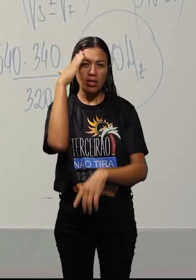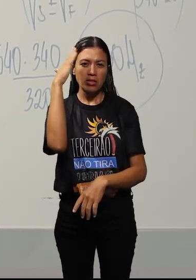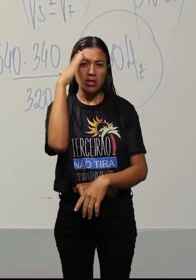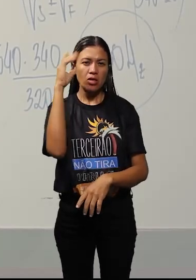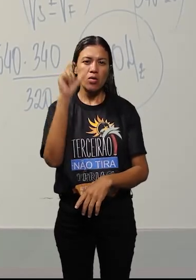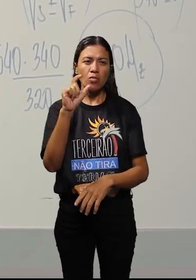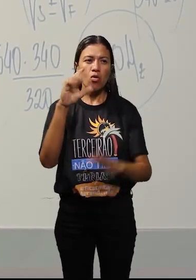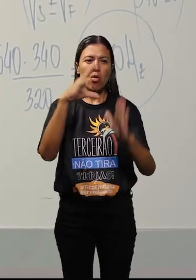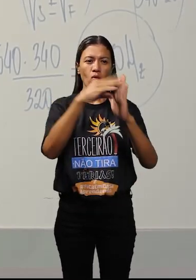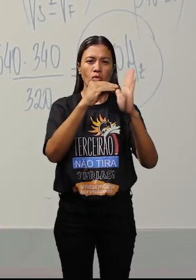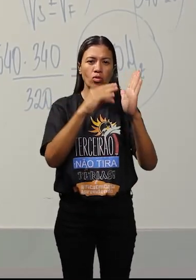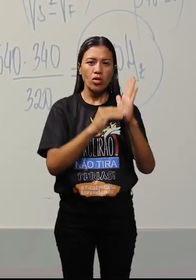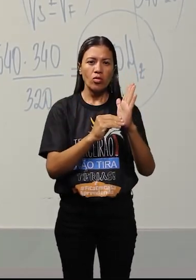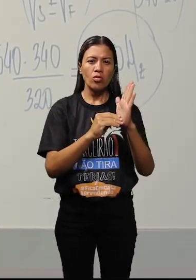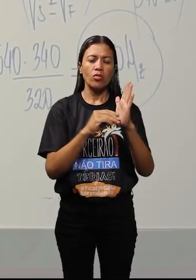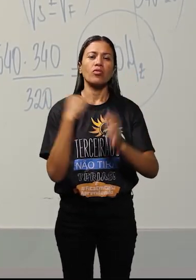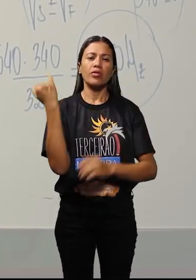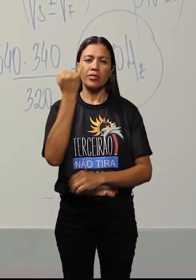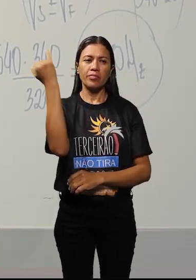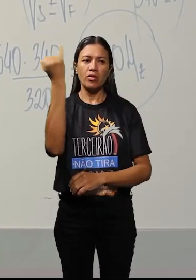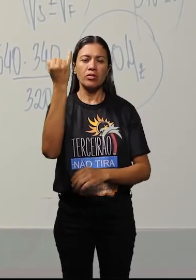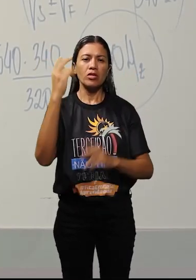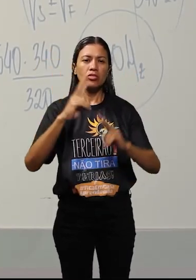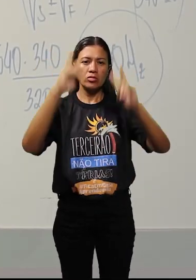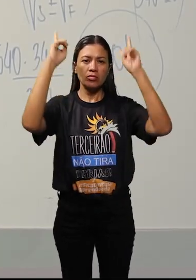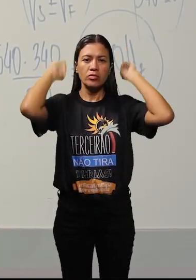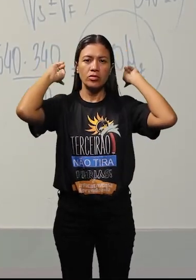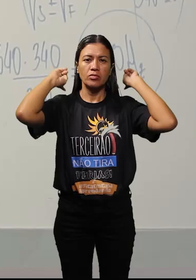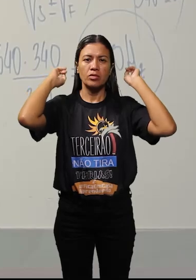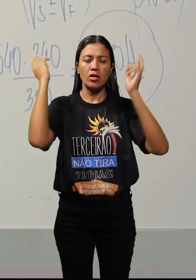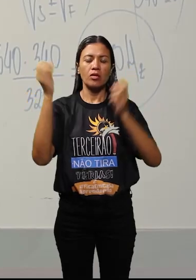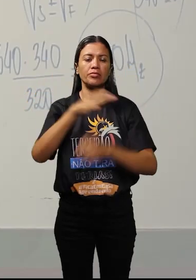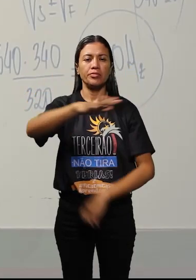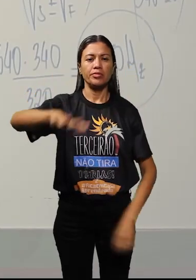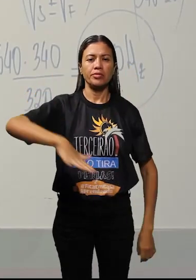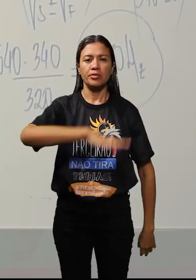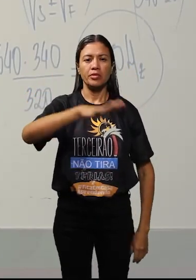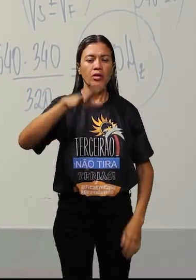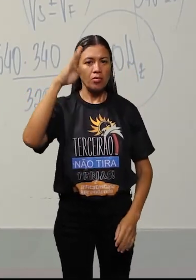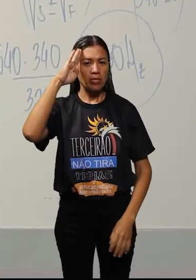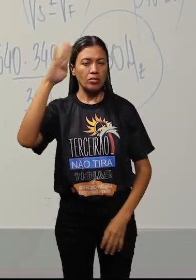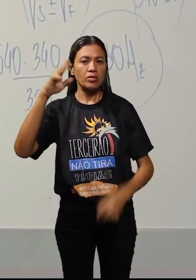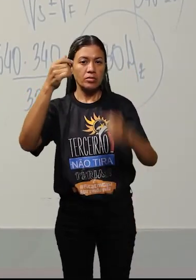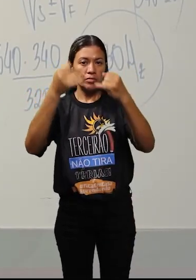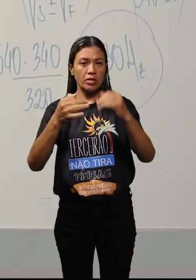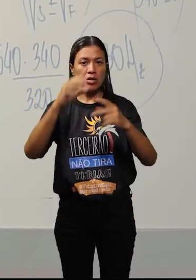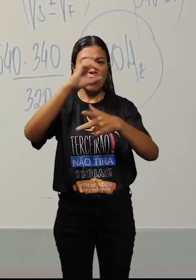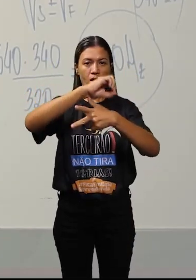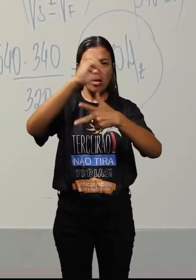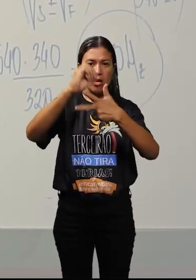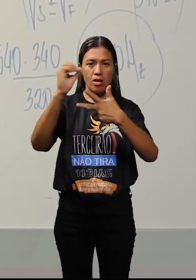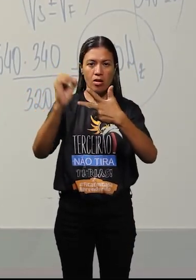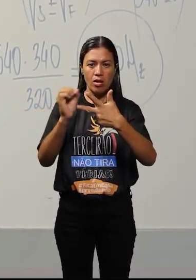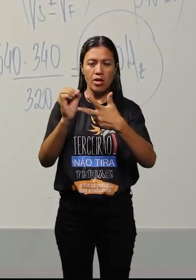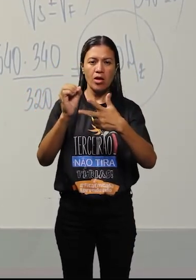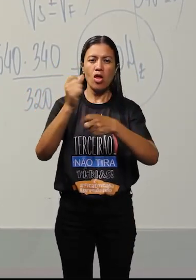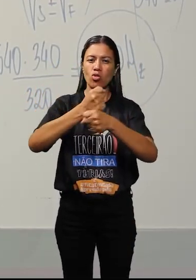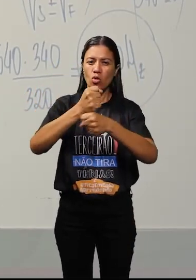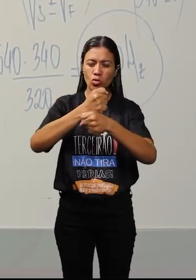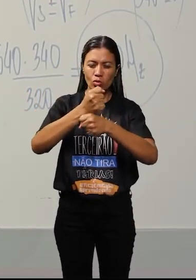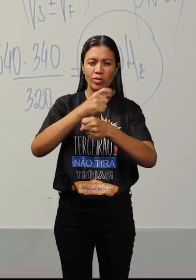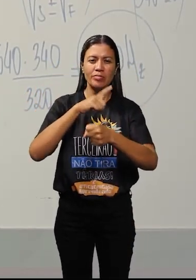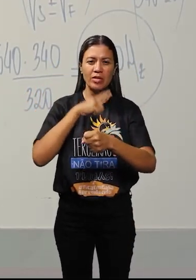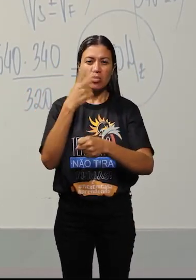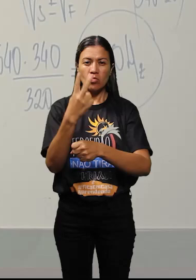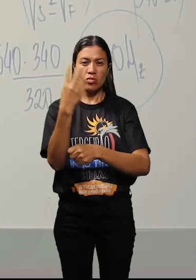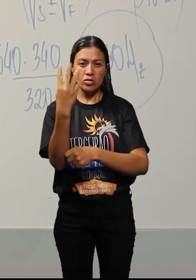esse conteúdo que é muito explorado nos vestibulares de maneira geral, né? Principalmente falando de Enem, sim, todo ano tem 2,